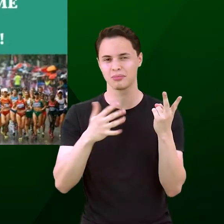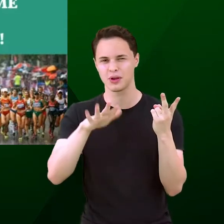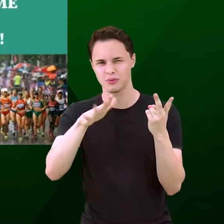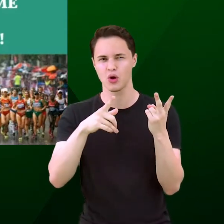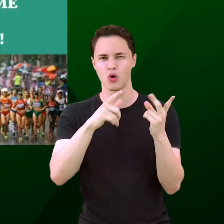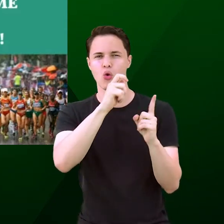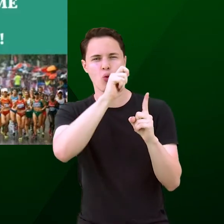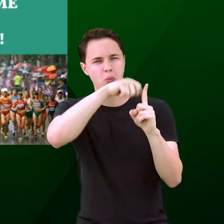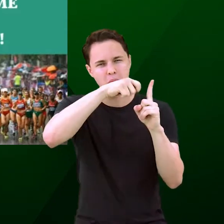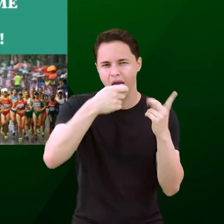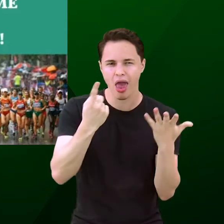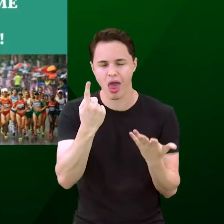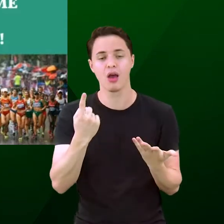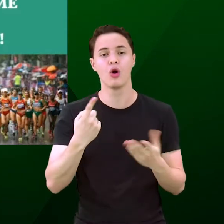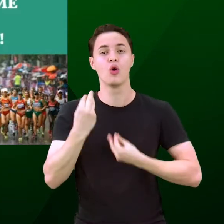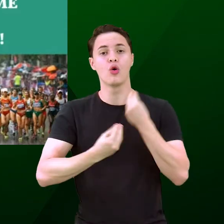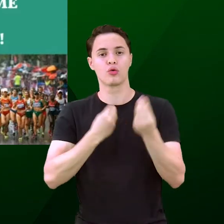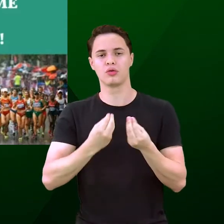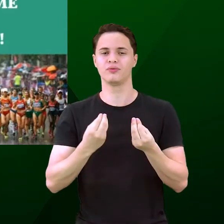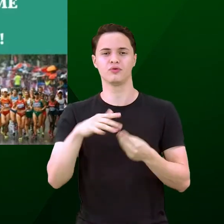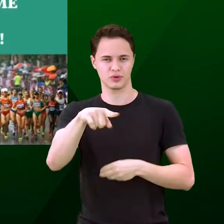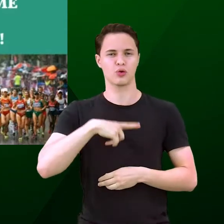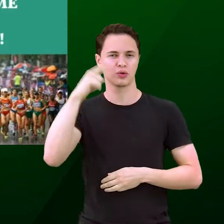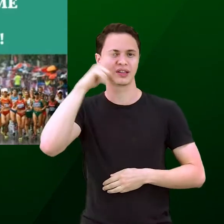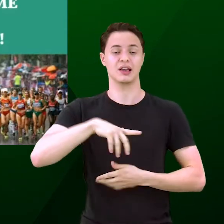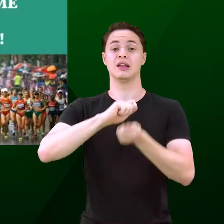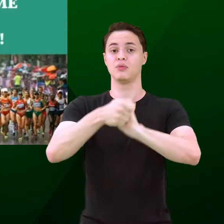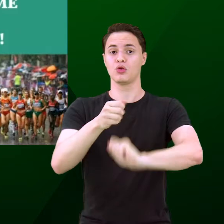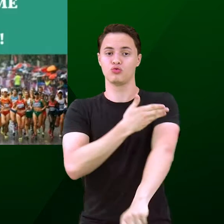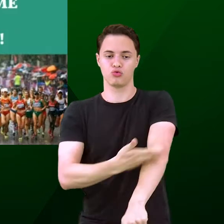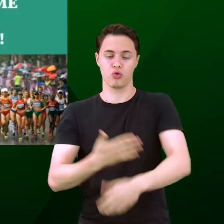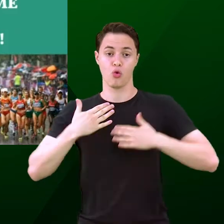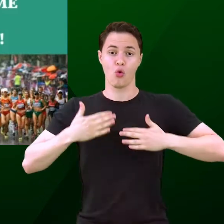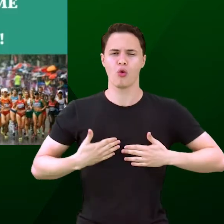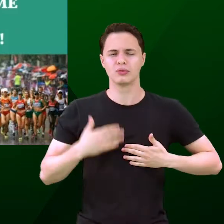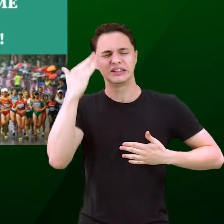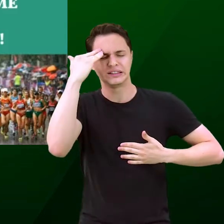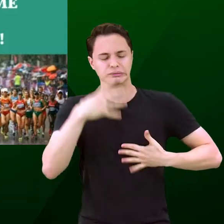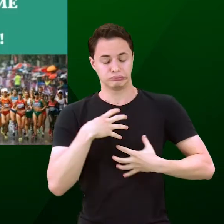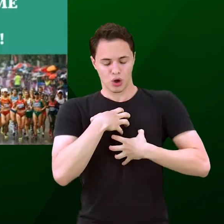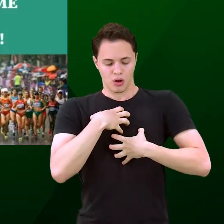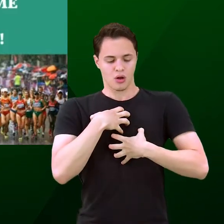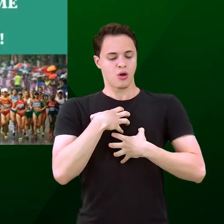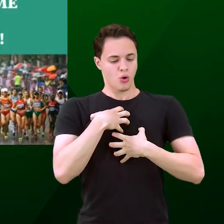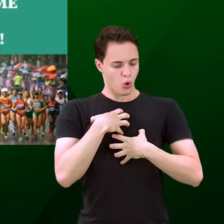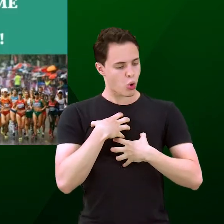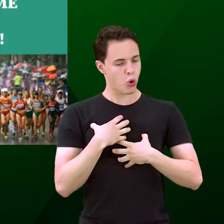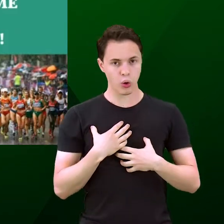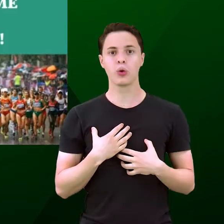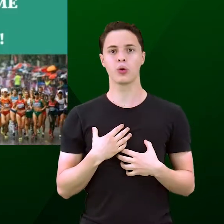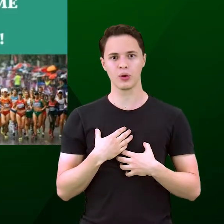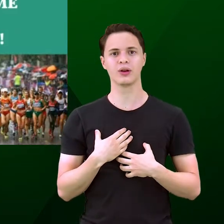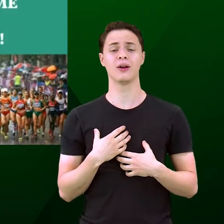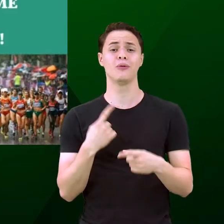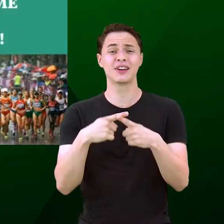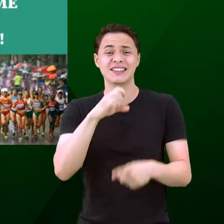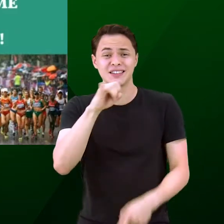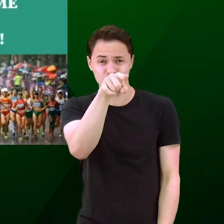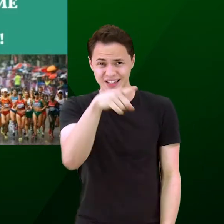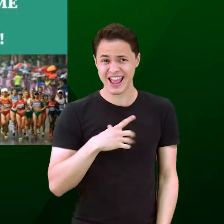tu quer para emagrecer, né? Porque mais que tu quer para socializar, né? Que é corridas de grupo que a gente tem